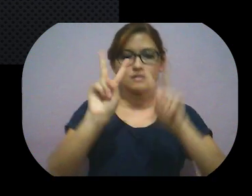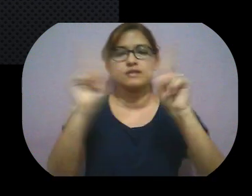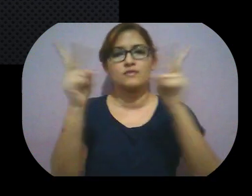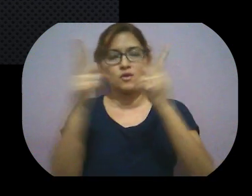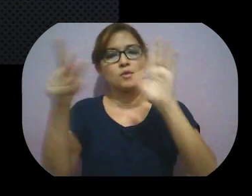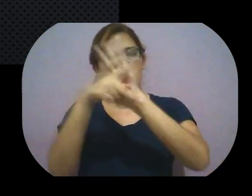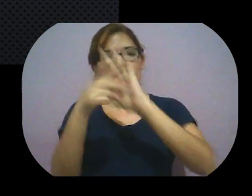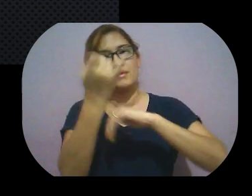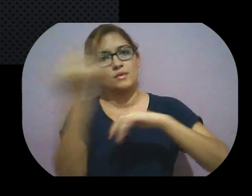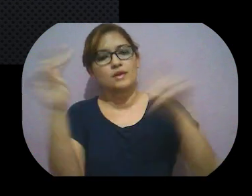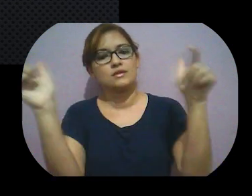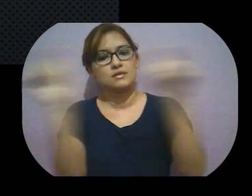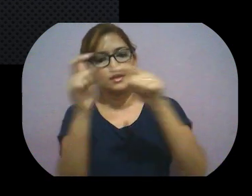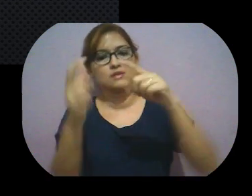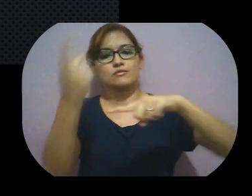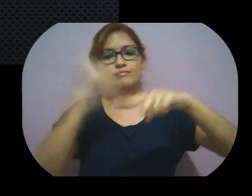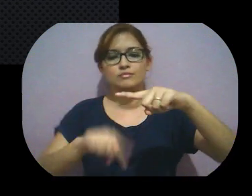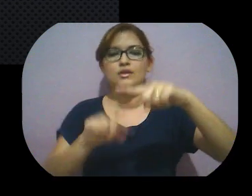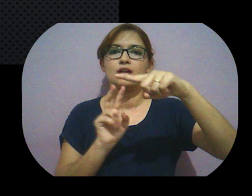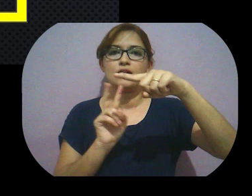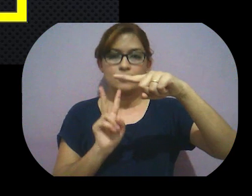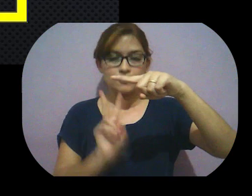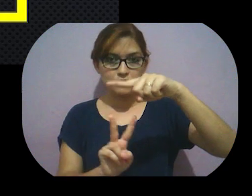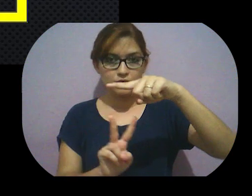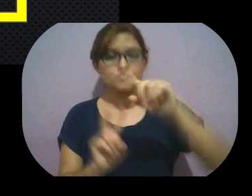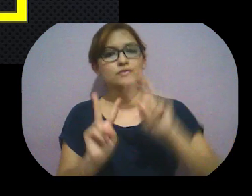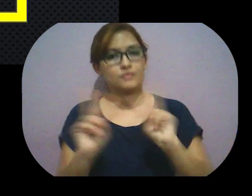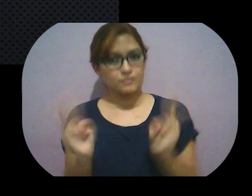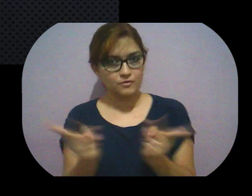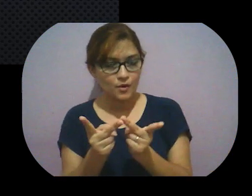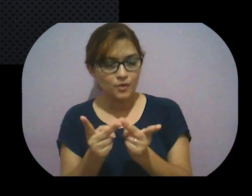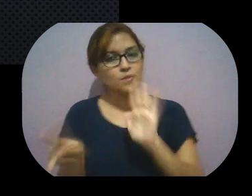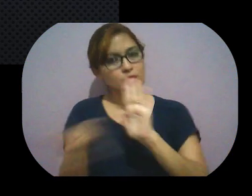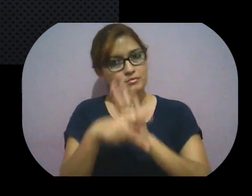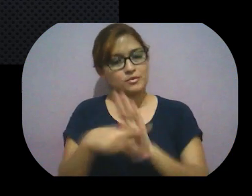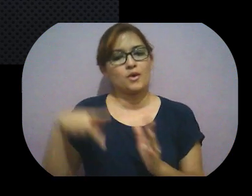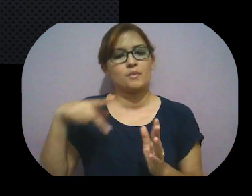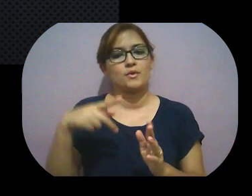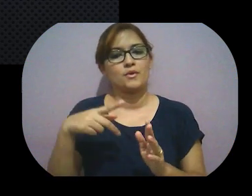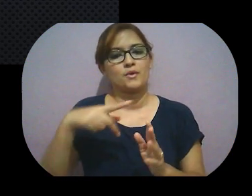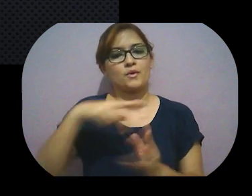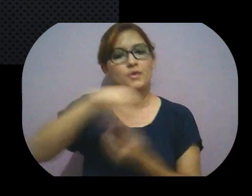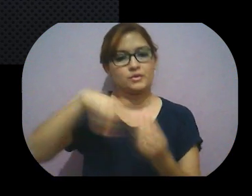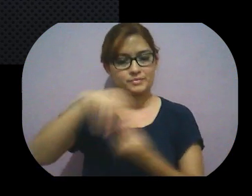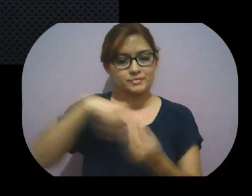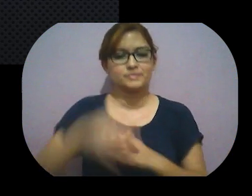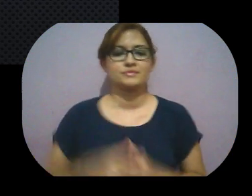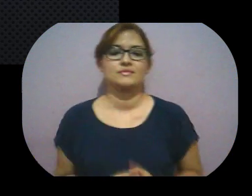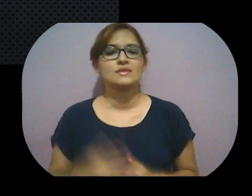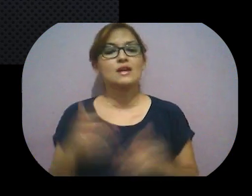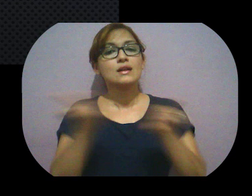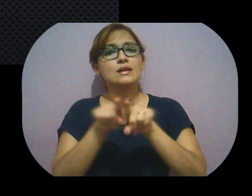em porcentagem, basta pegar o resultado da expressão matemática de título e multiplicar